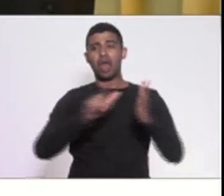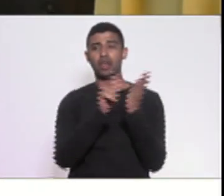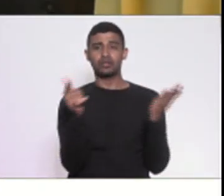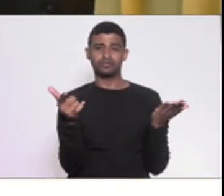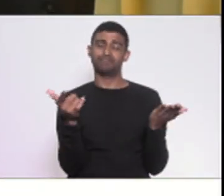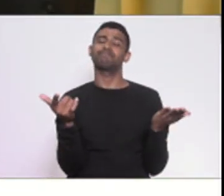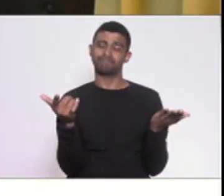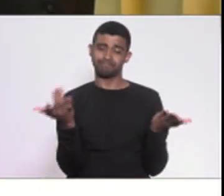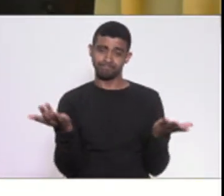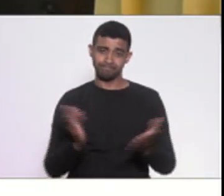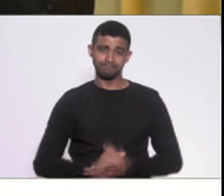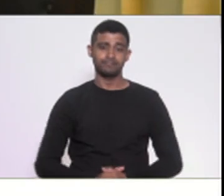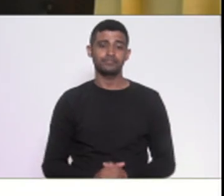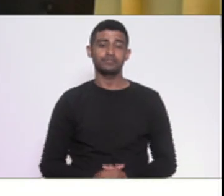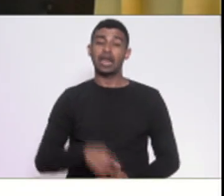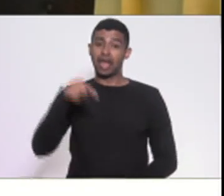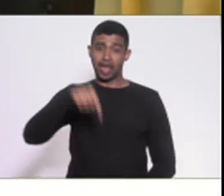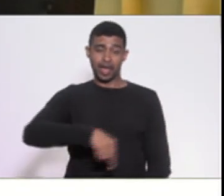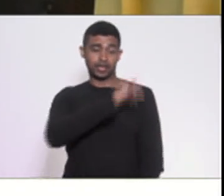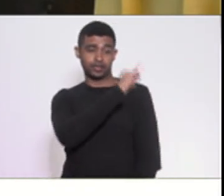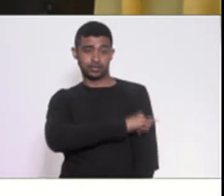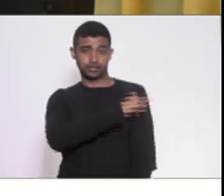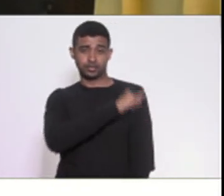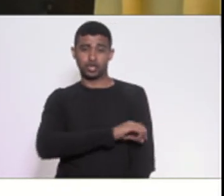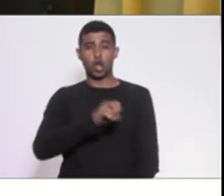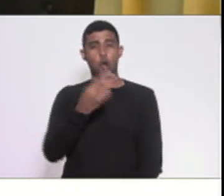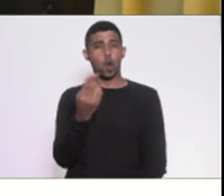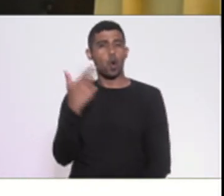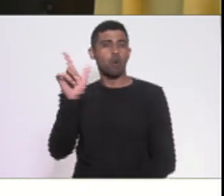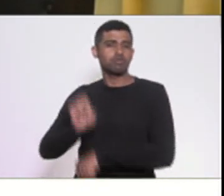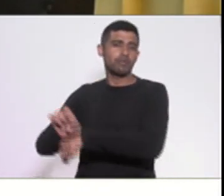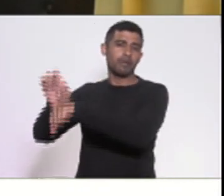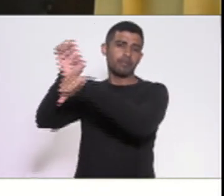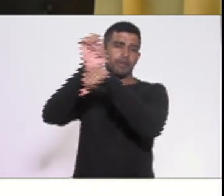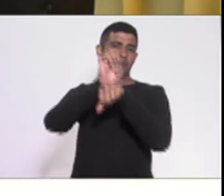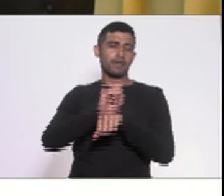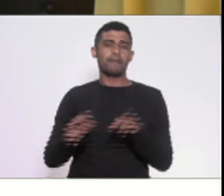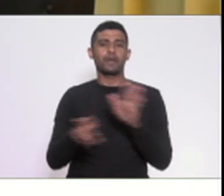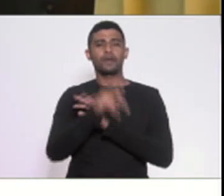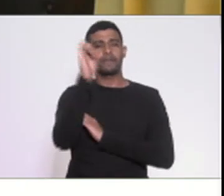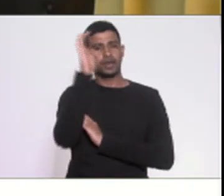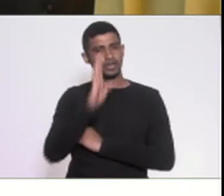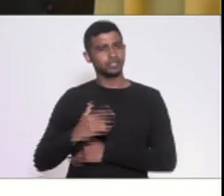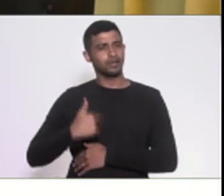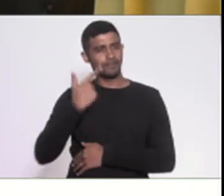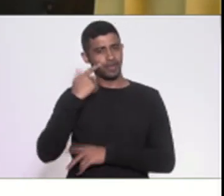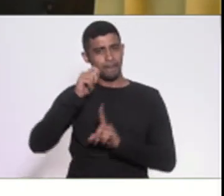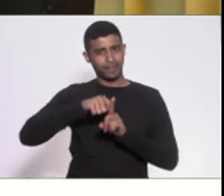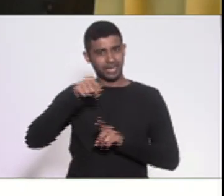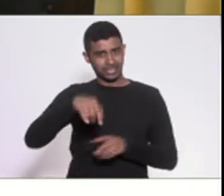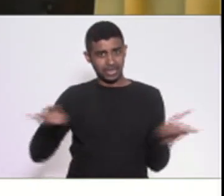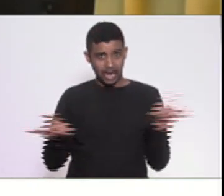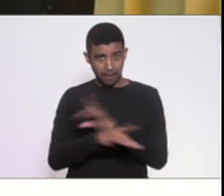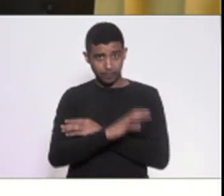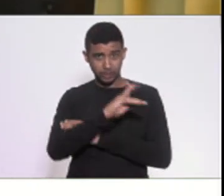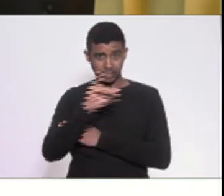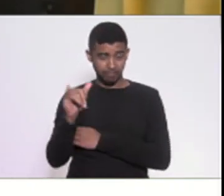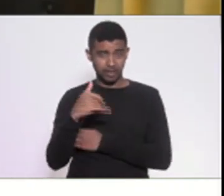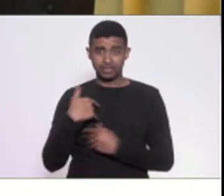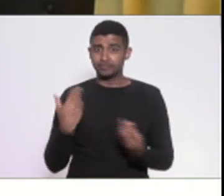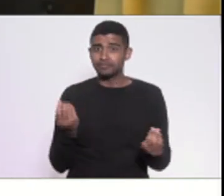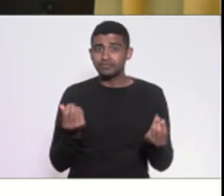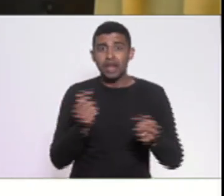processo aqui no Rio de Janeiro ou em outros estados do Brasil. No mês em que encerramos esta CPI, é impossível